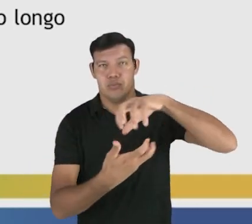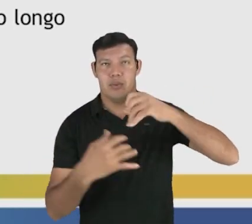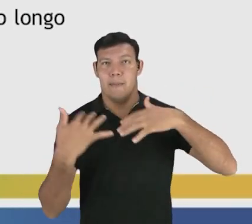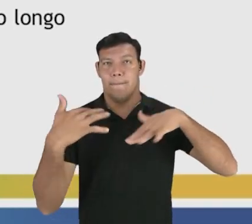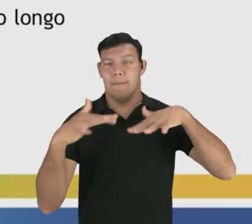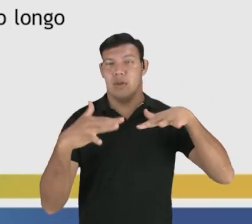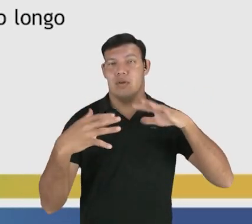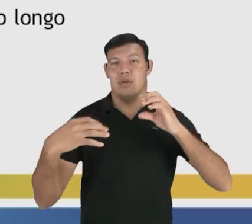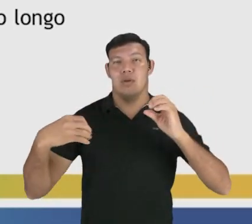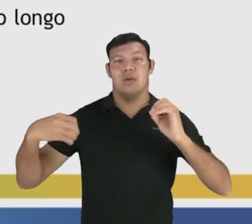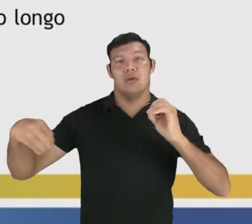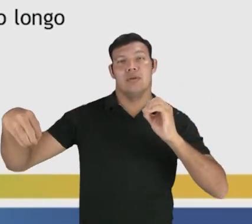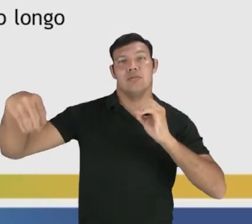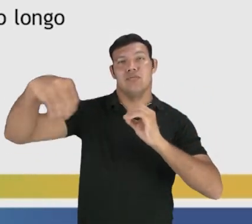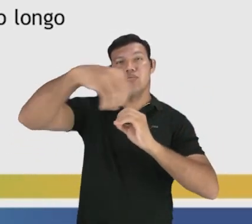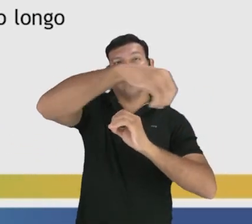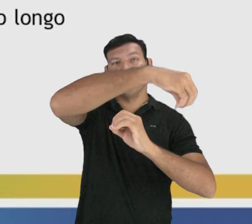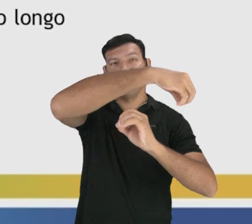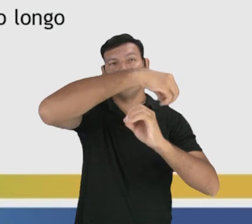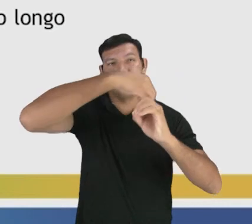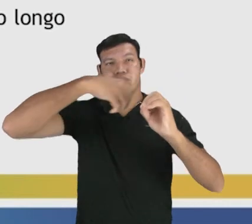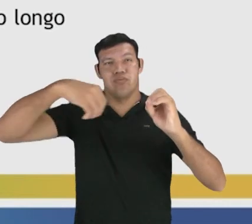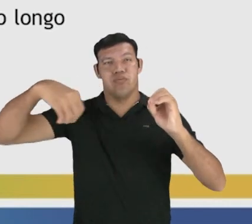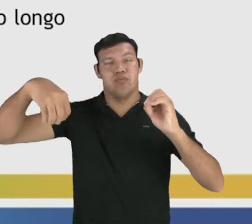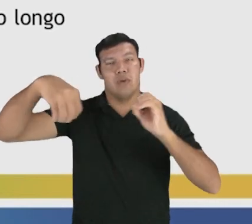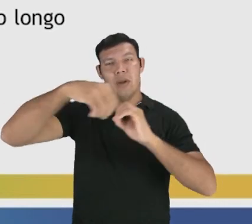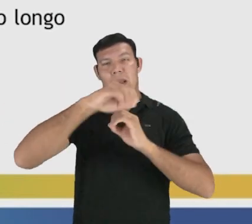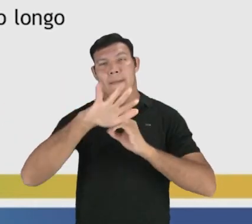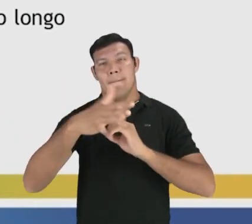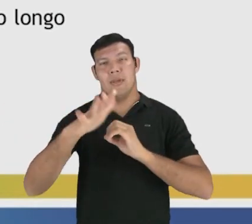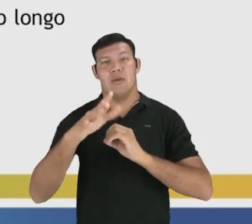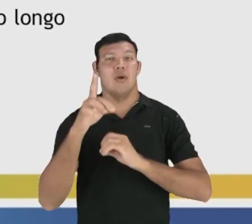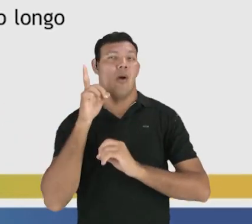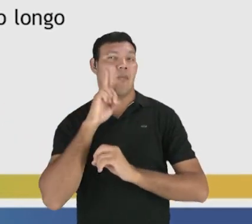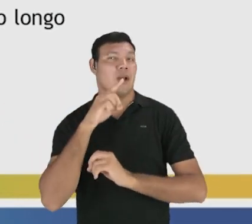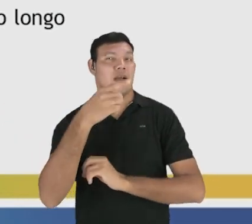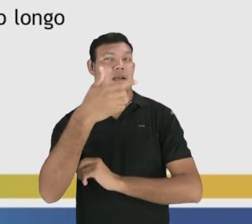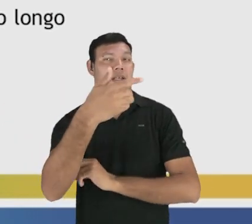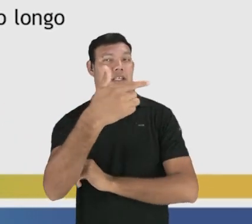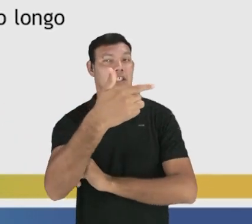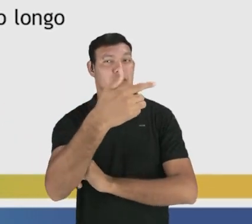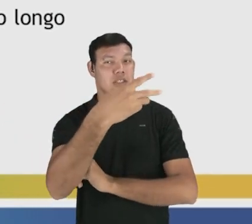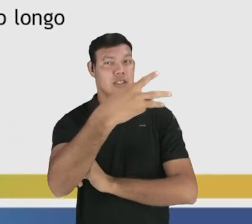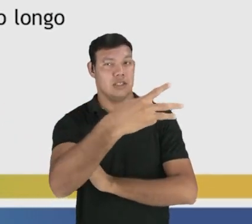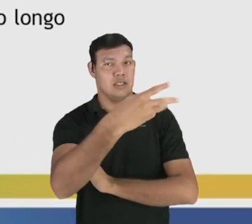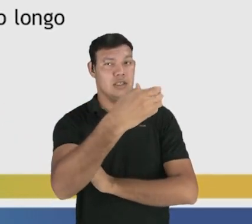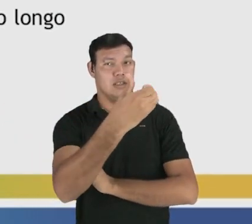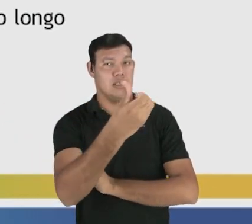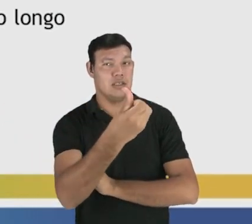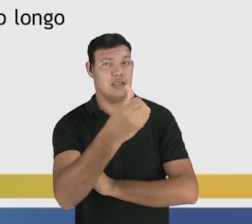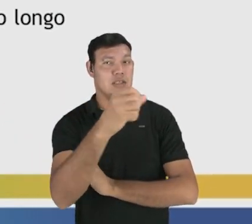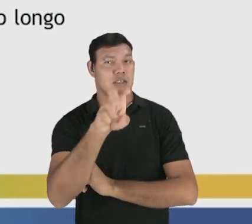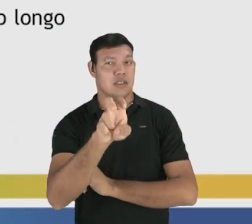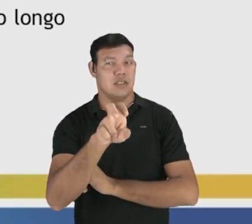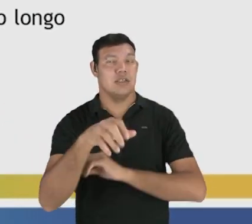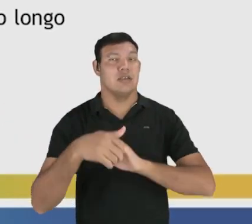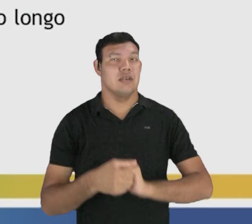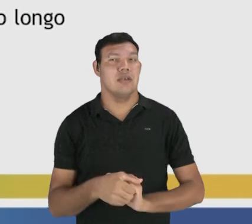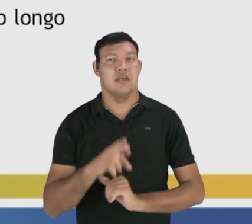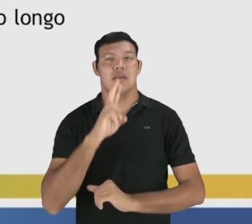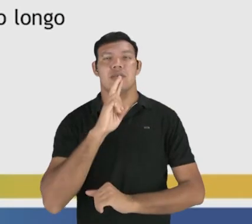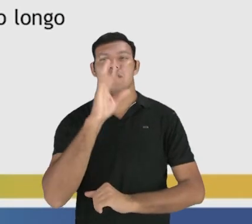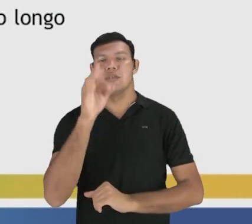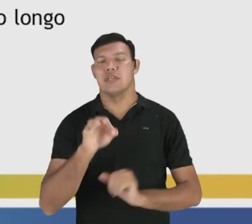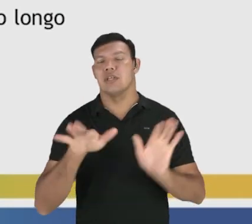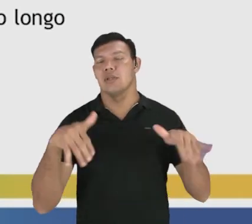do Sol ao longo de aproximadamente 365 dias. E aí, qual que é a alternativa